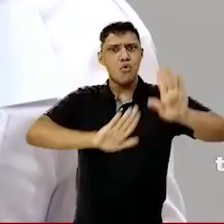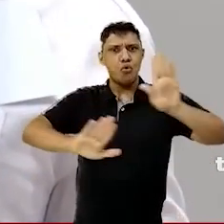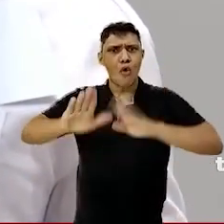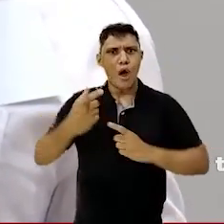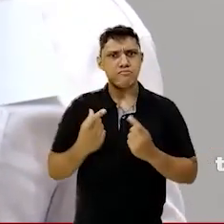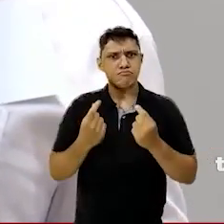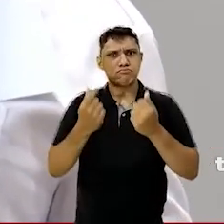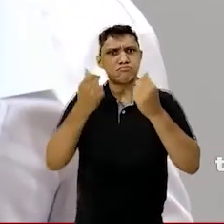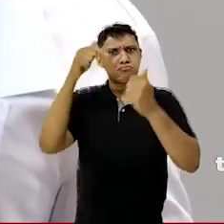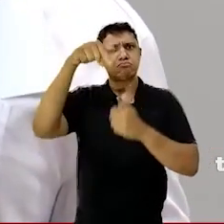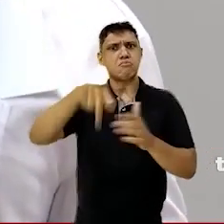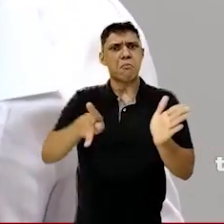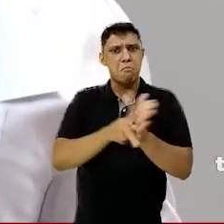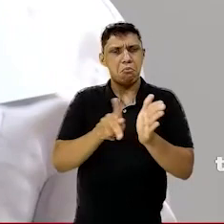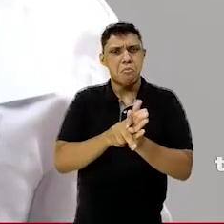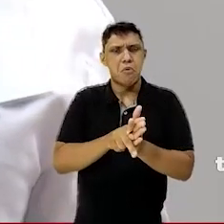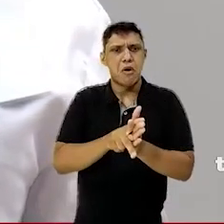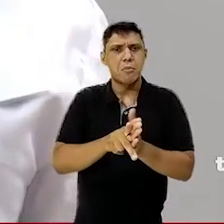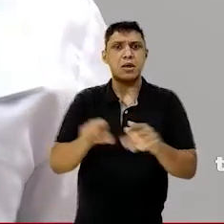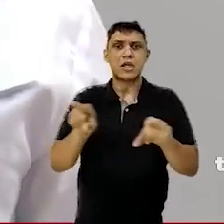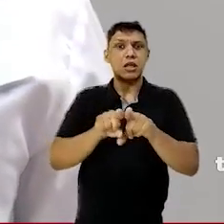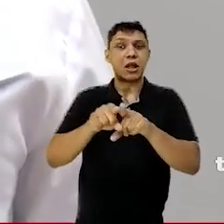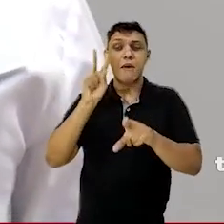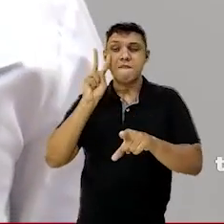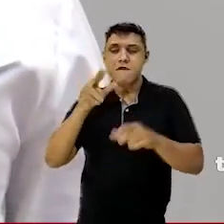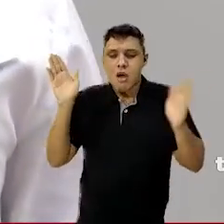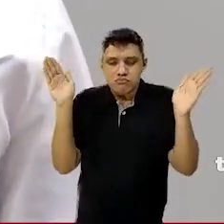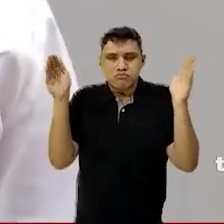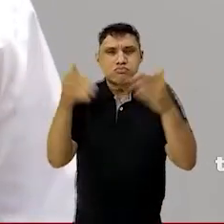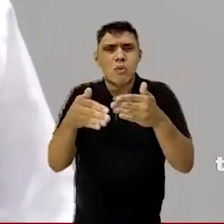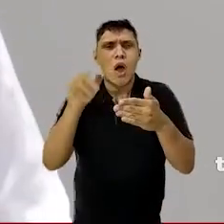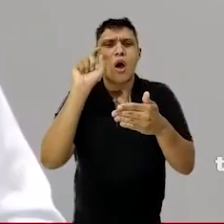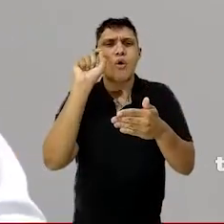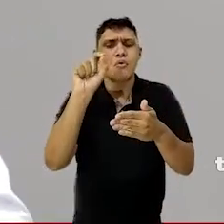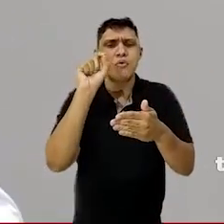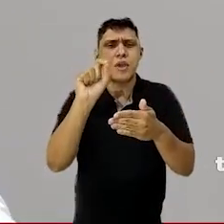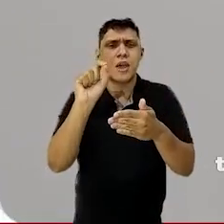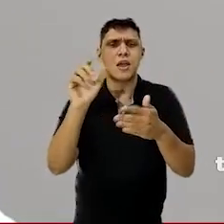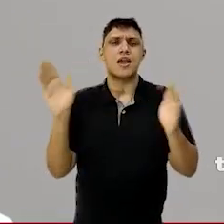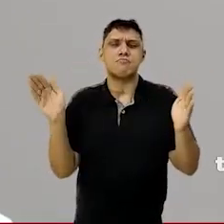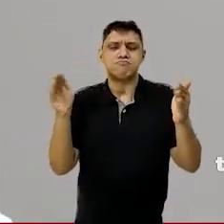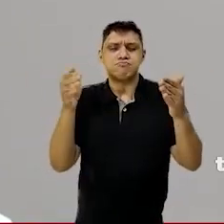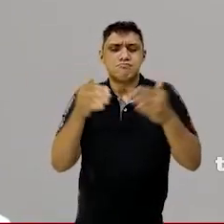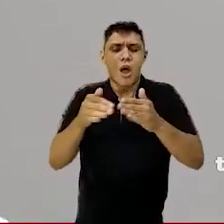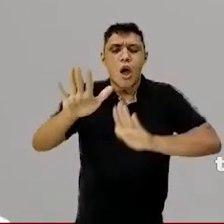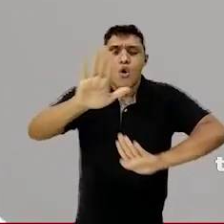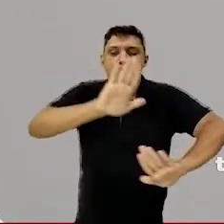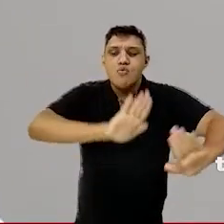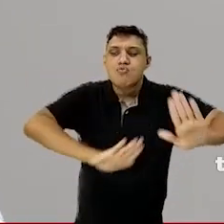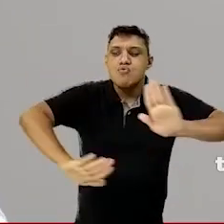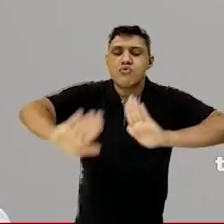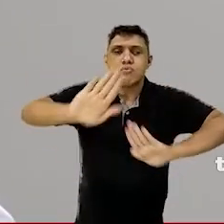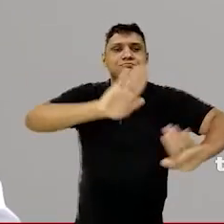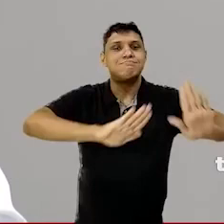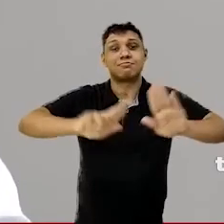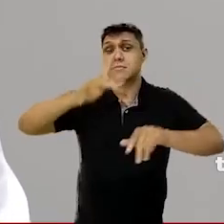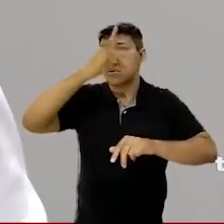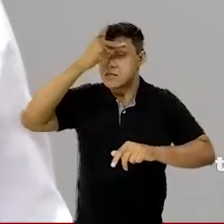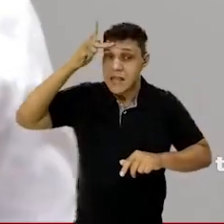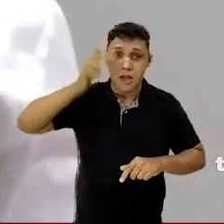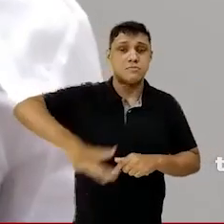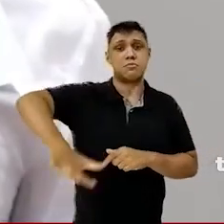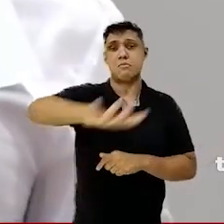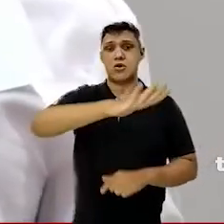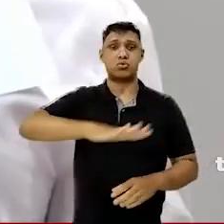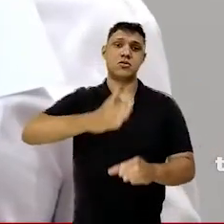olhe principalmente para aquilo que é o objetivo de uma gestão. O objetivo é de cuidado das pessoas em Caicó. Então,